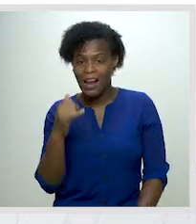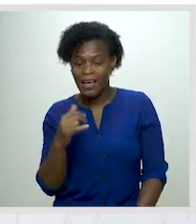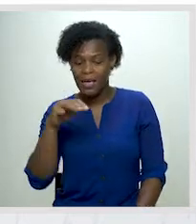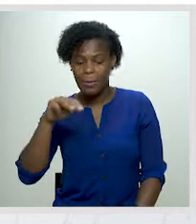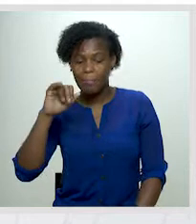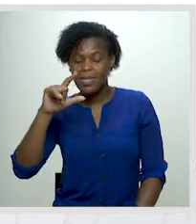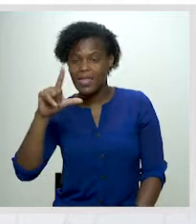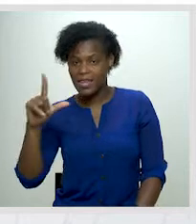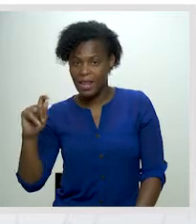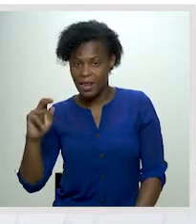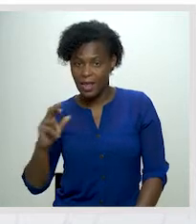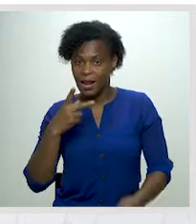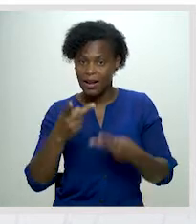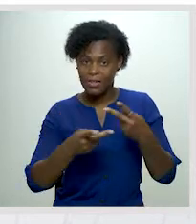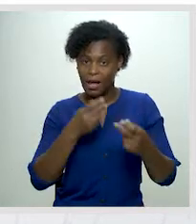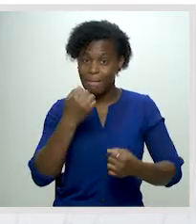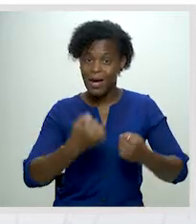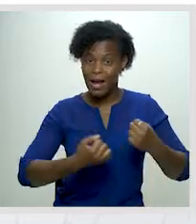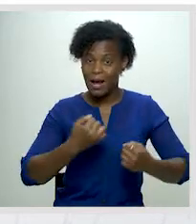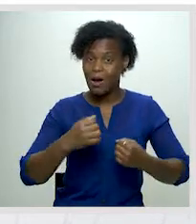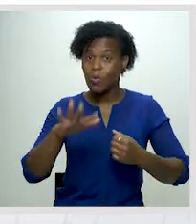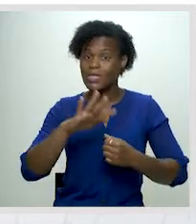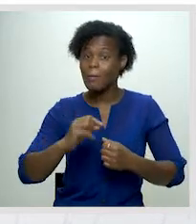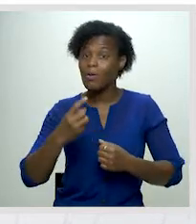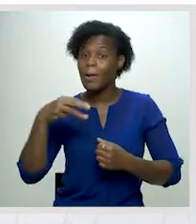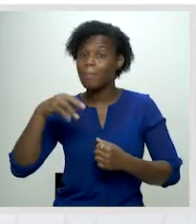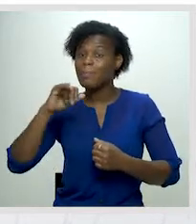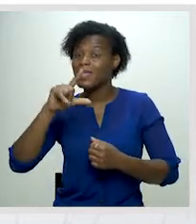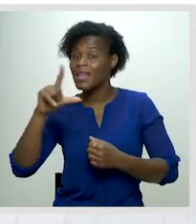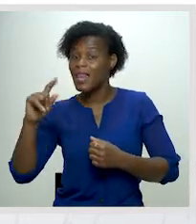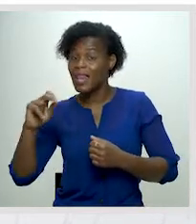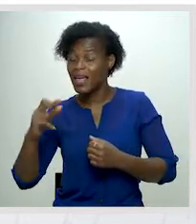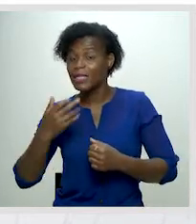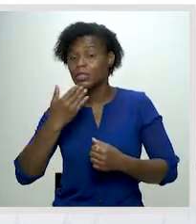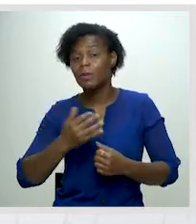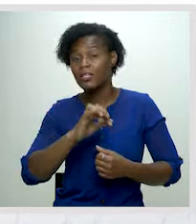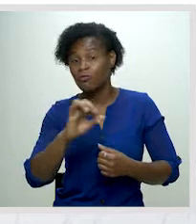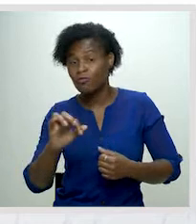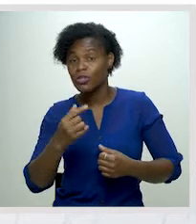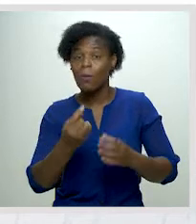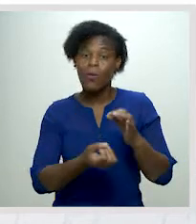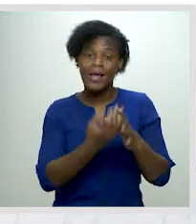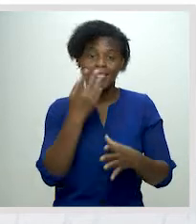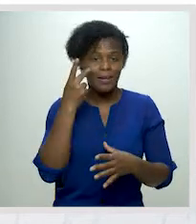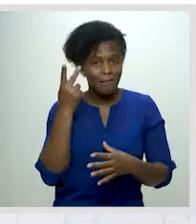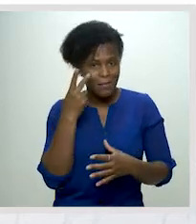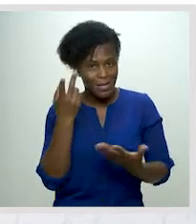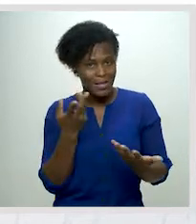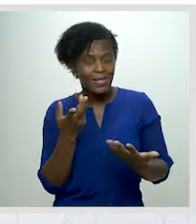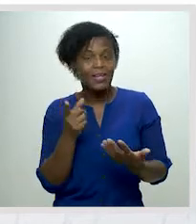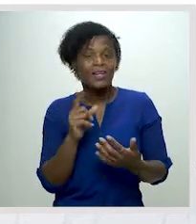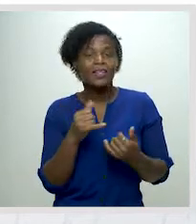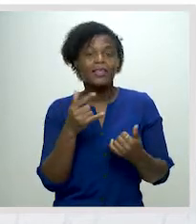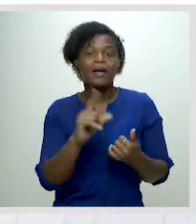Miller, analisar o aparelho utilizado pelo Miller em seu experimento sobre a origem da vida,